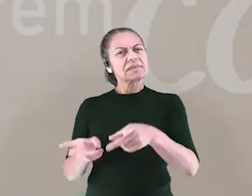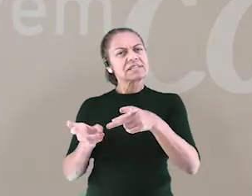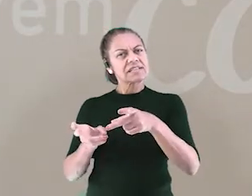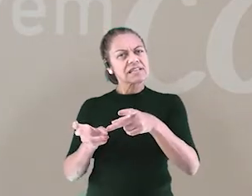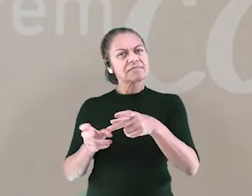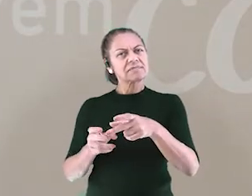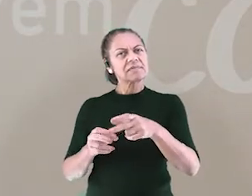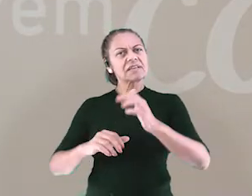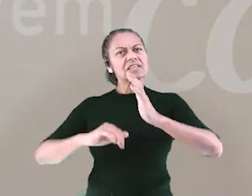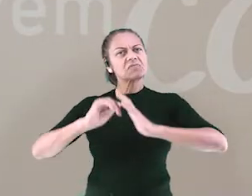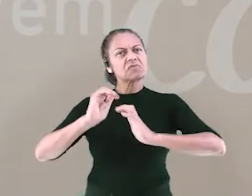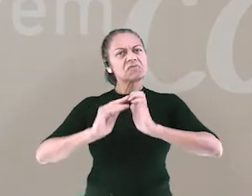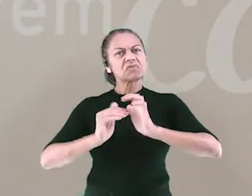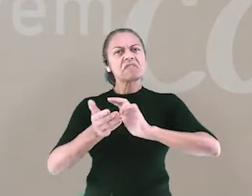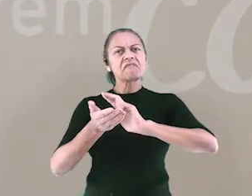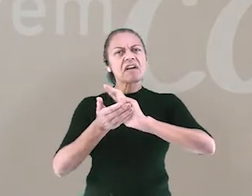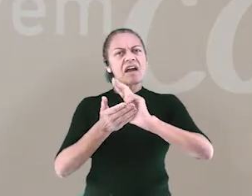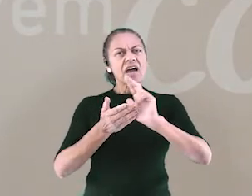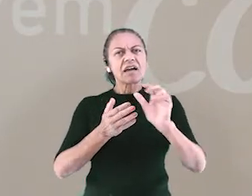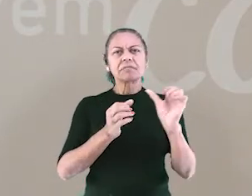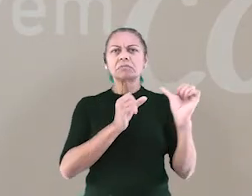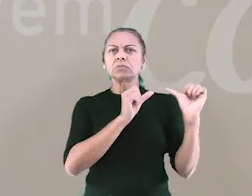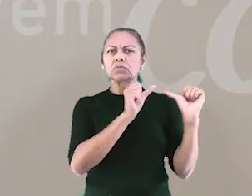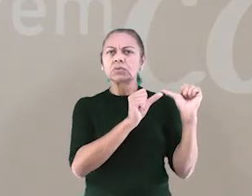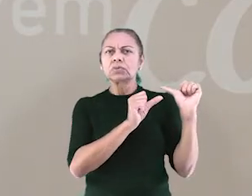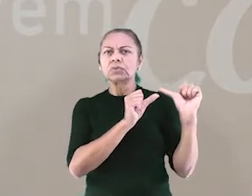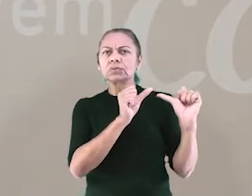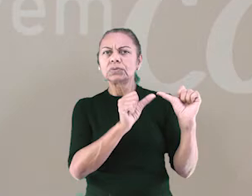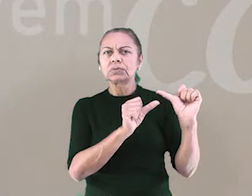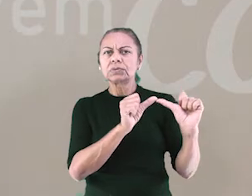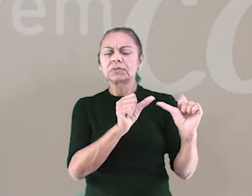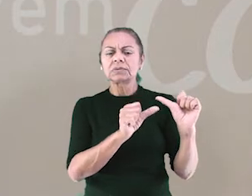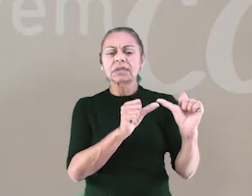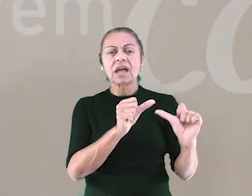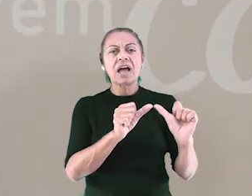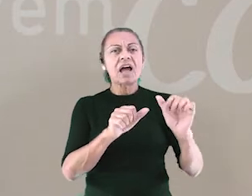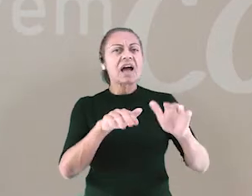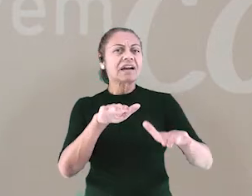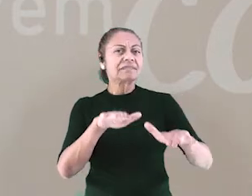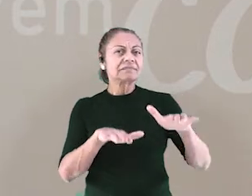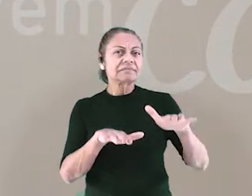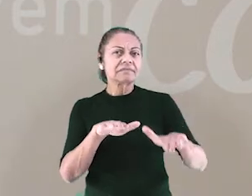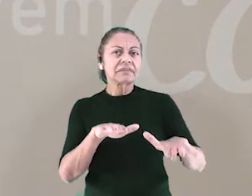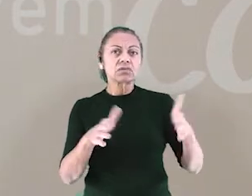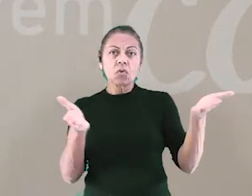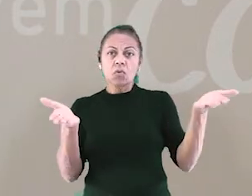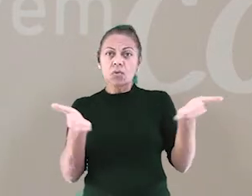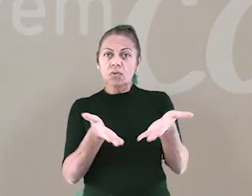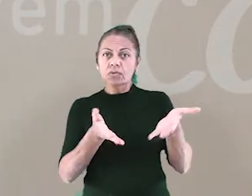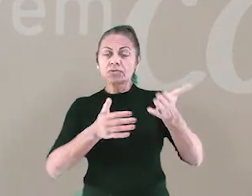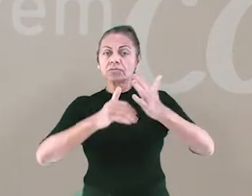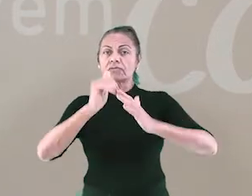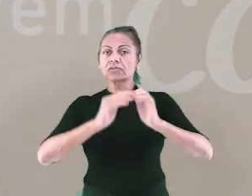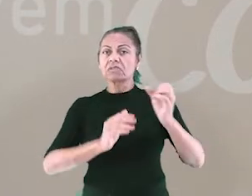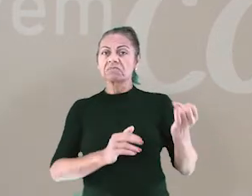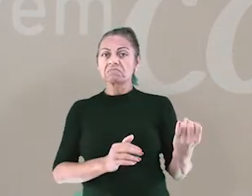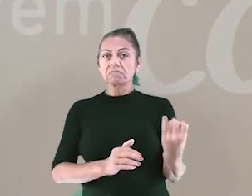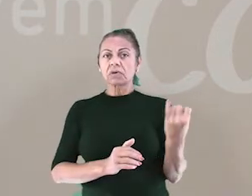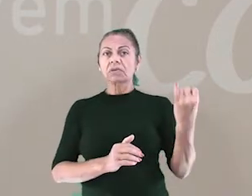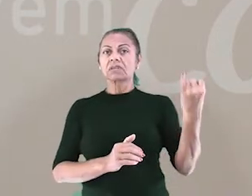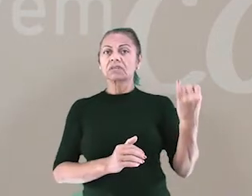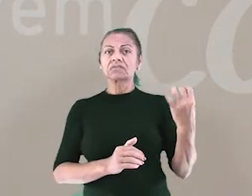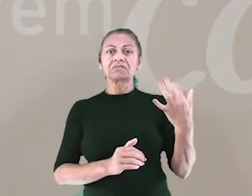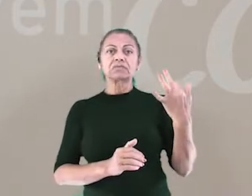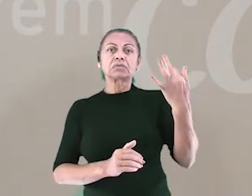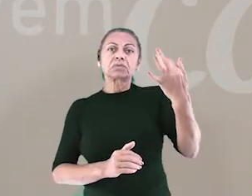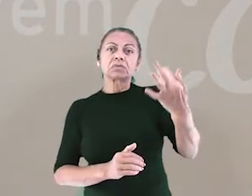mais fácil de nos comunicarmos agora, não é mesmo? Percebe que as profissões mudam com o tempo? Uma profissão que